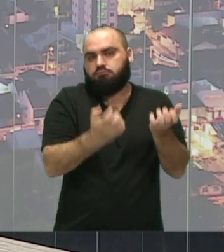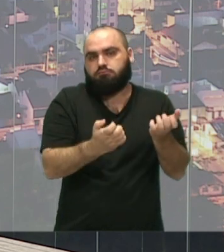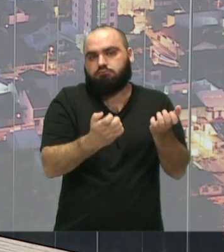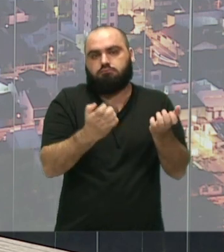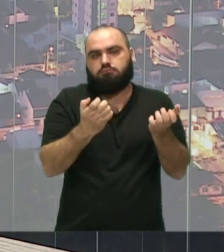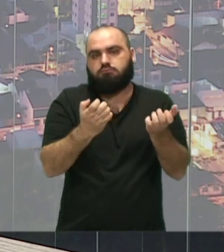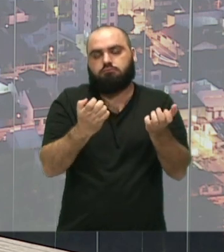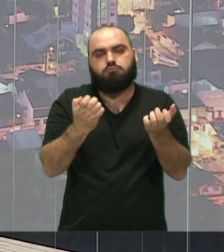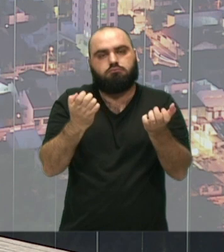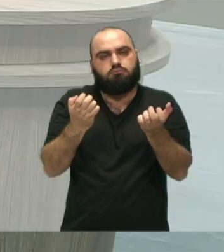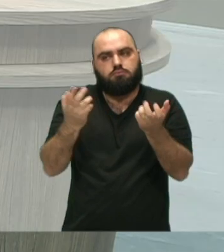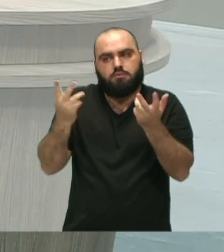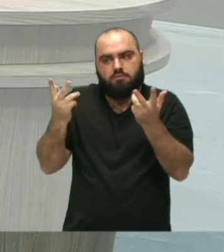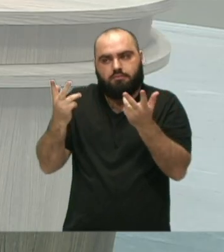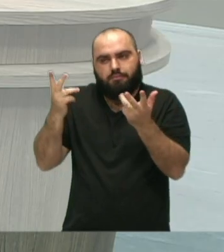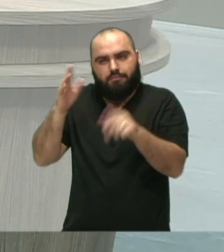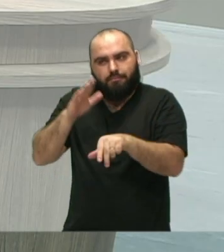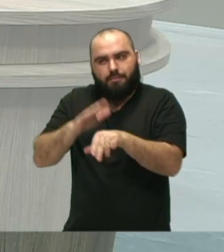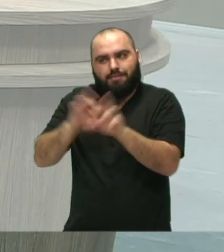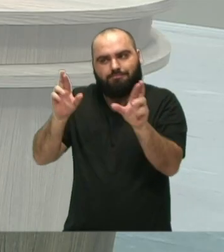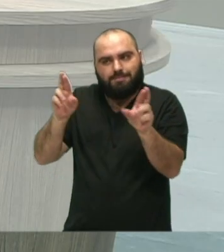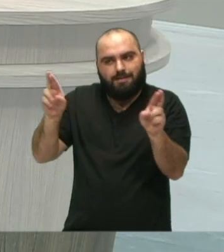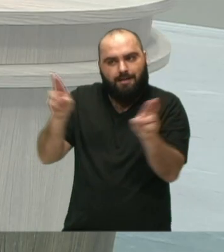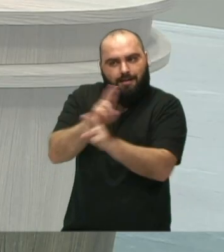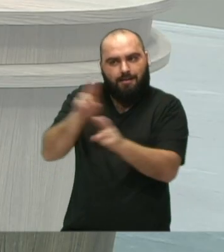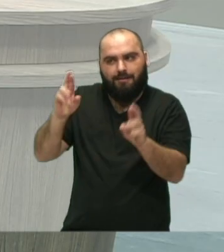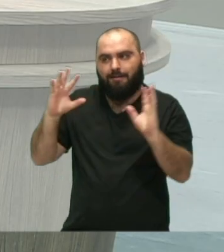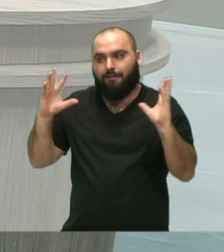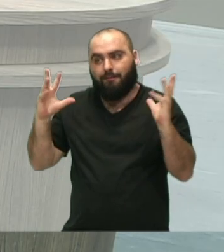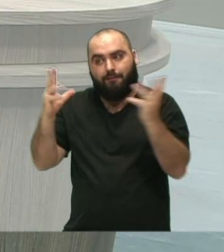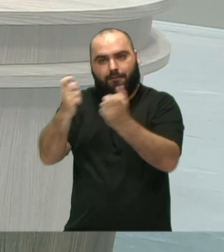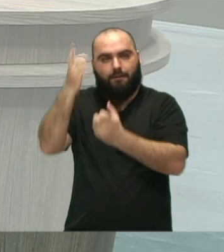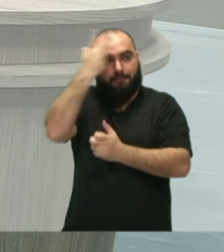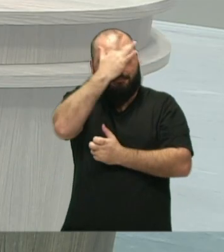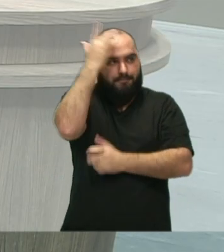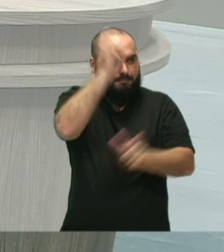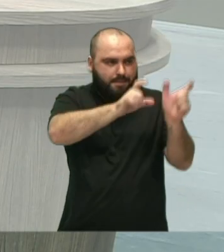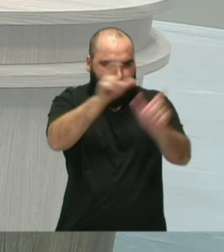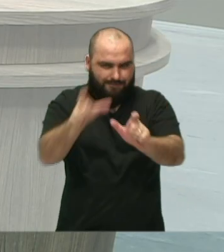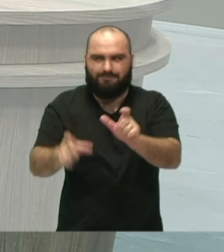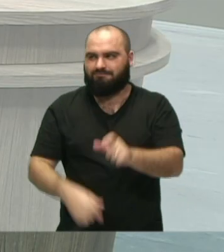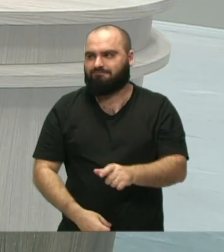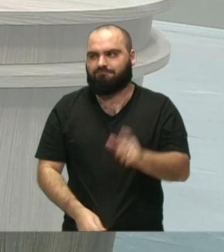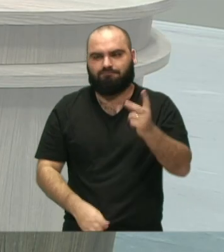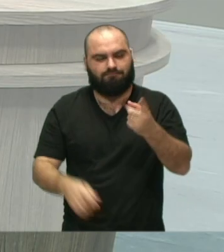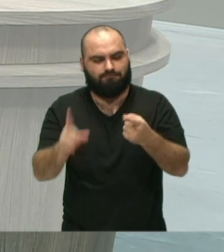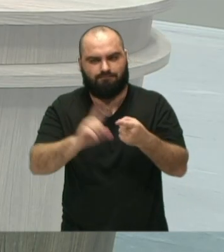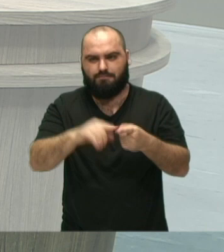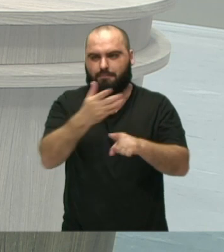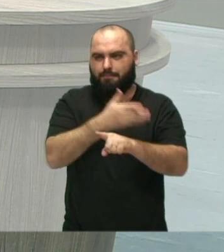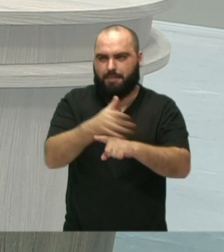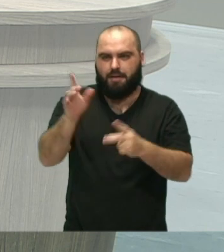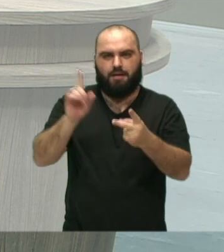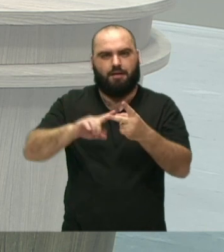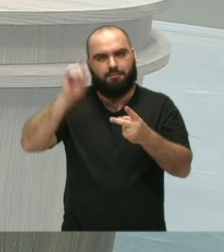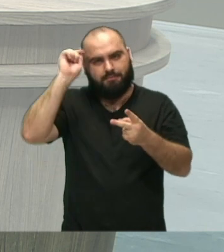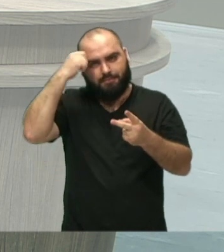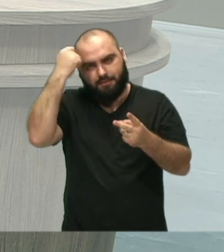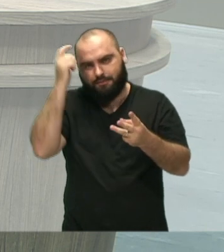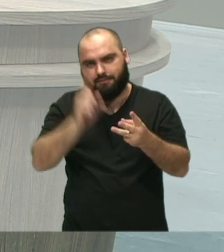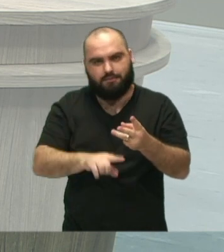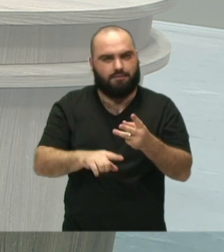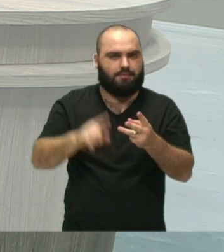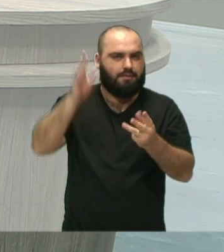tornar mais equânime as relações entre todas as pessoas, né? Sejam elas brancas, pretas,